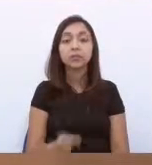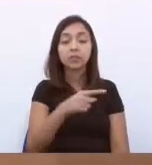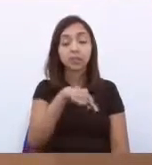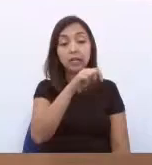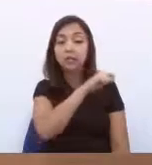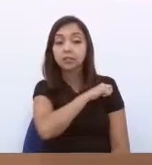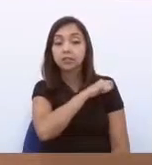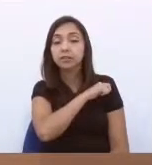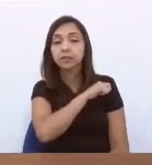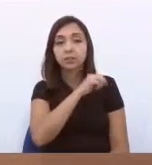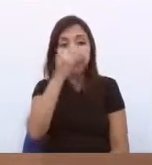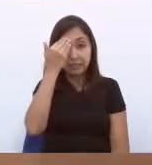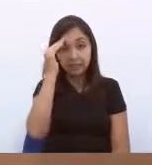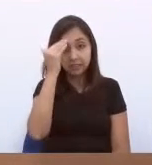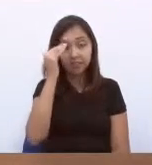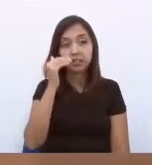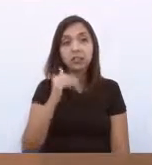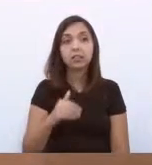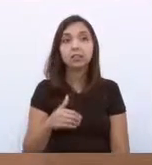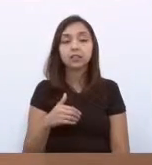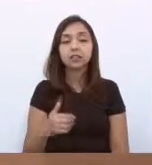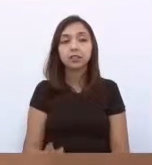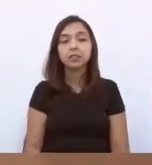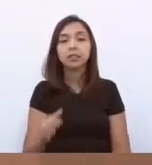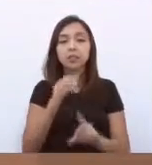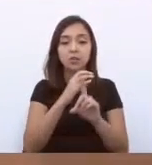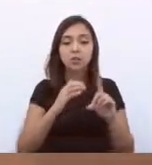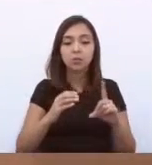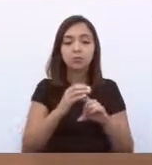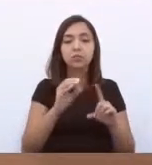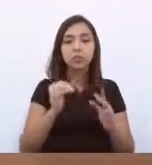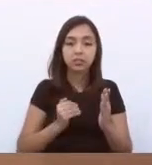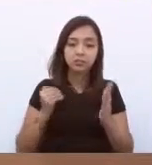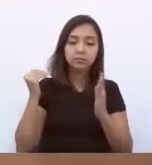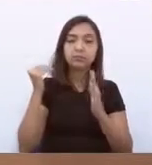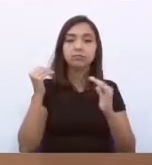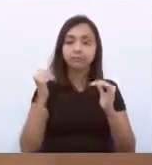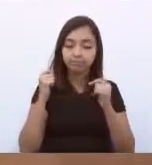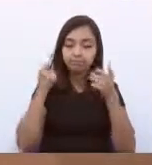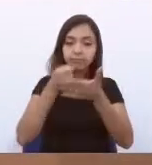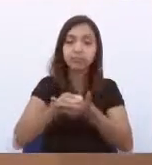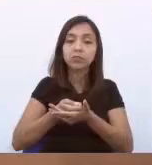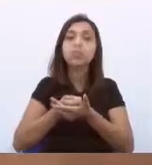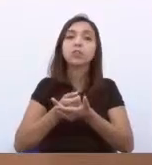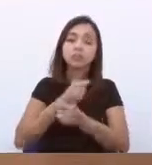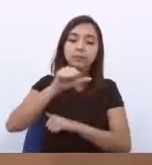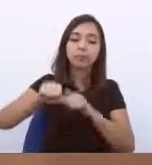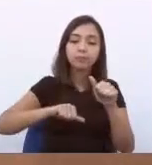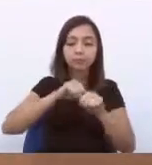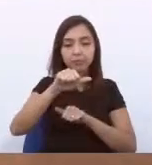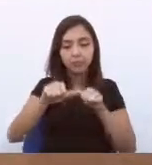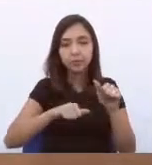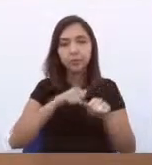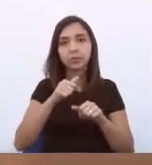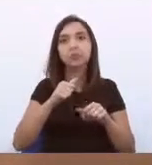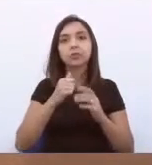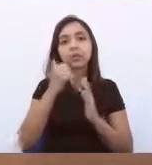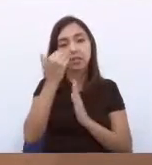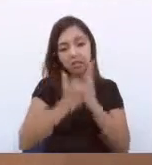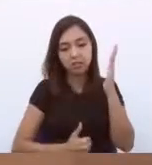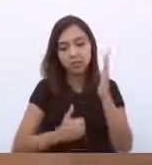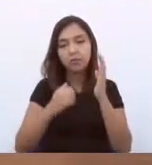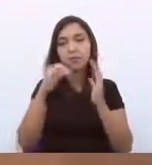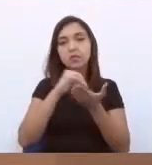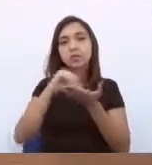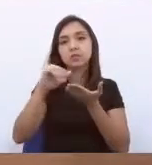entenderam, quando a comunidade vai para cima, consegue reverter e até derrubar o